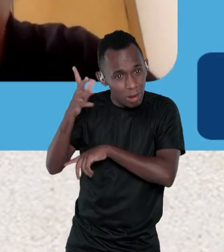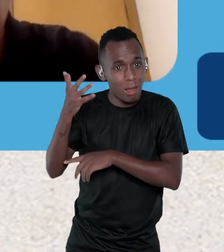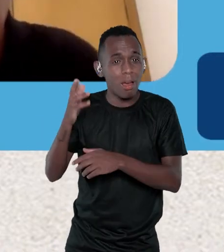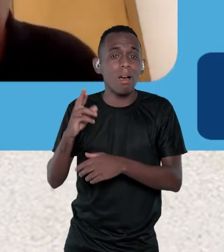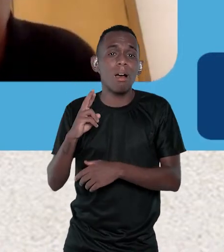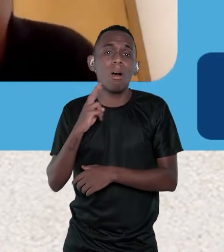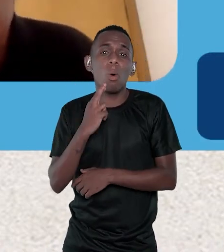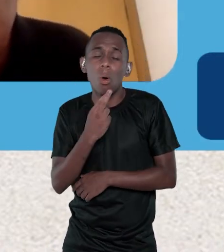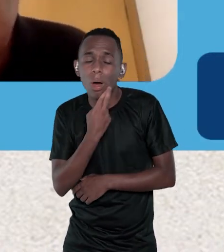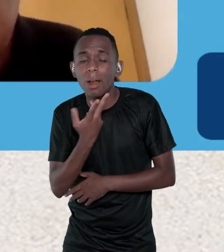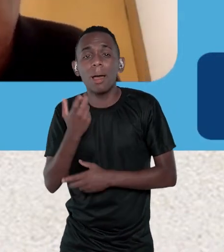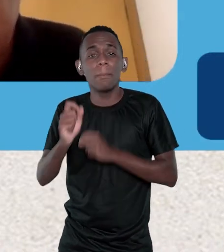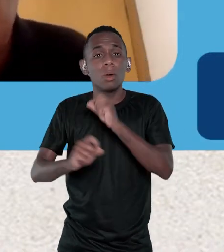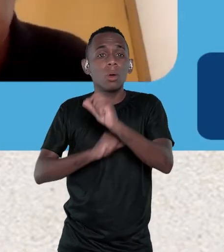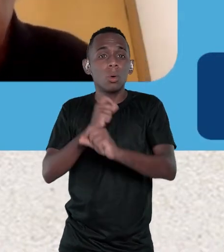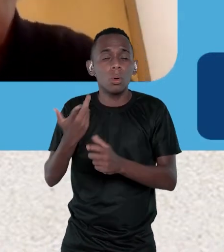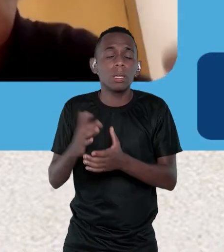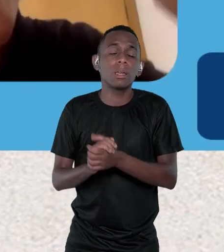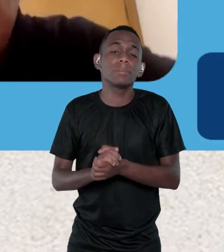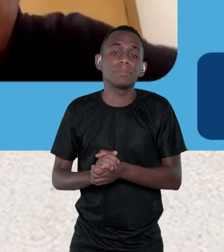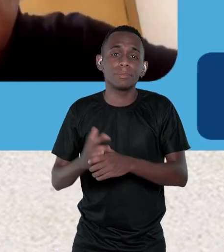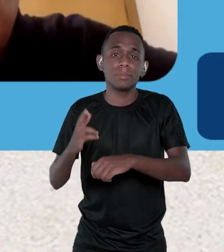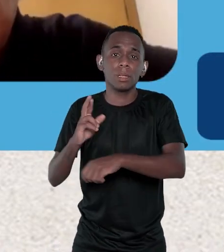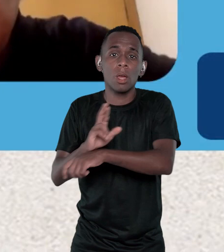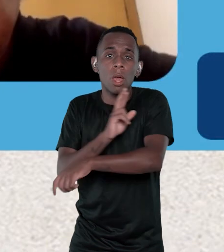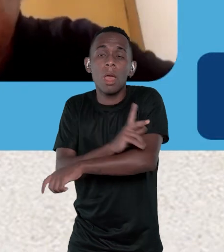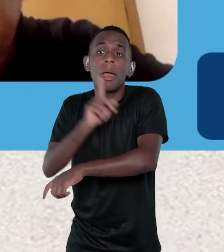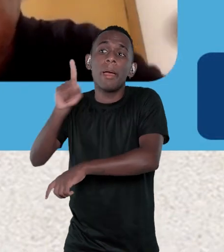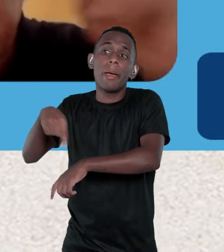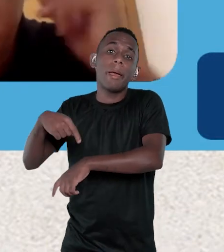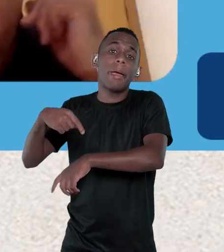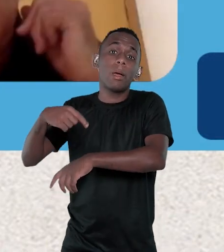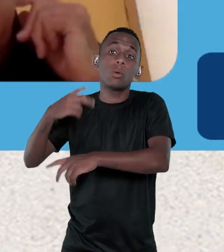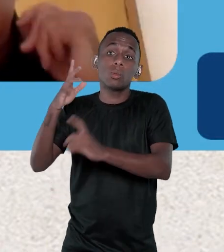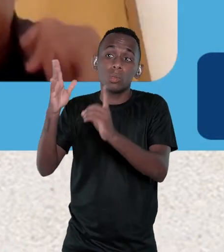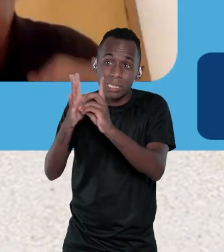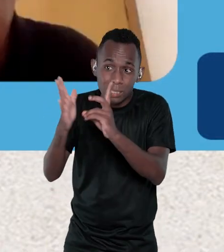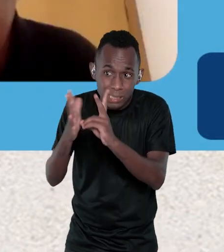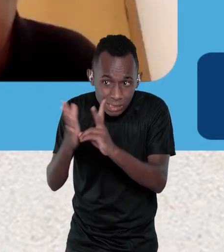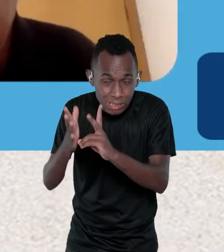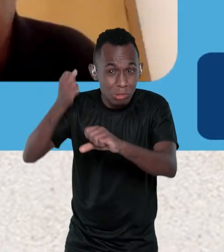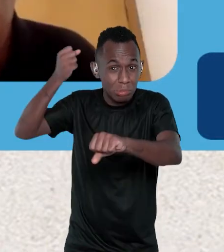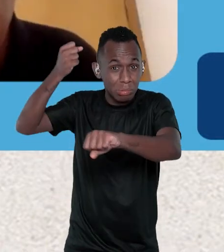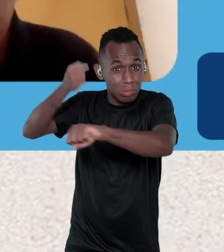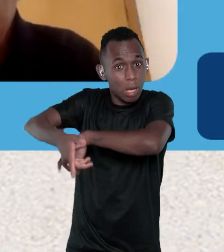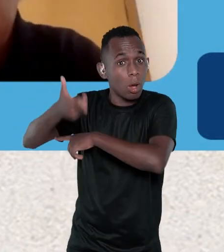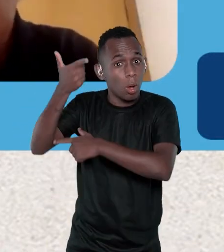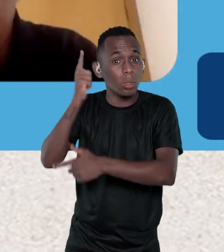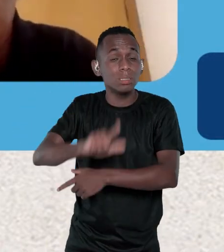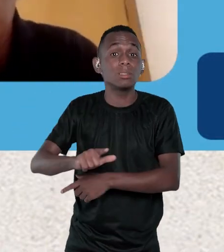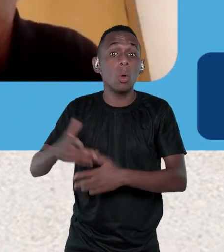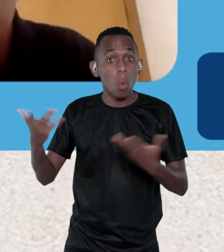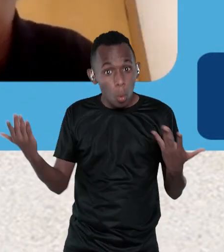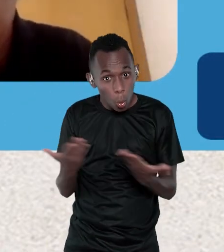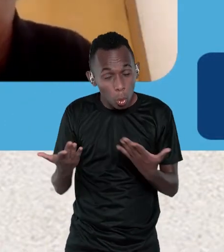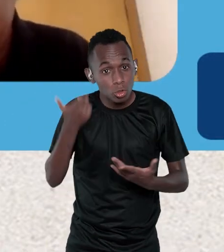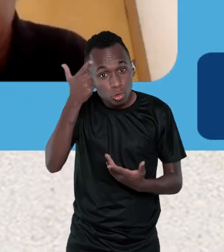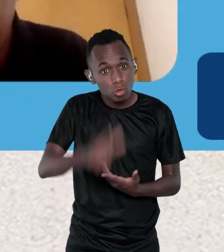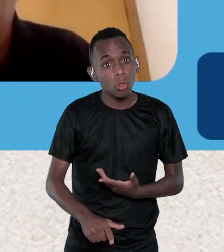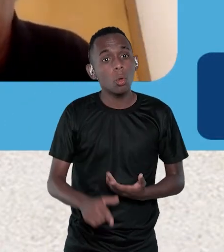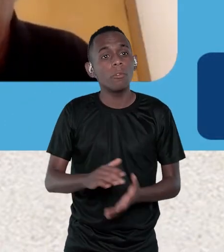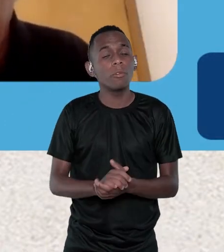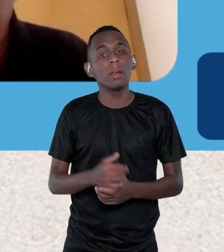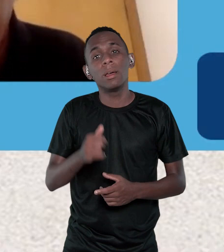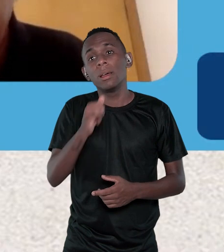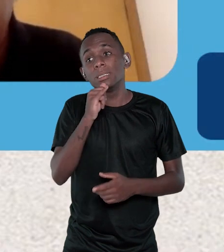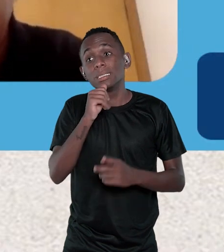a terra dos Yanomami, lá em Rondônia, em Roraima, não é? Coisa que está acontecendo agora